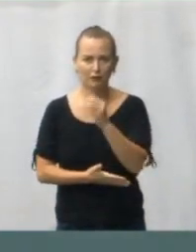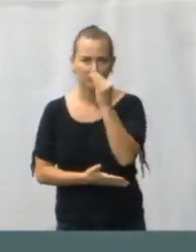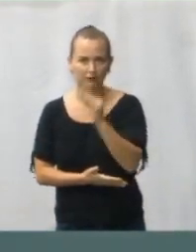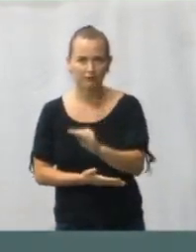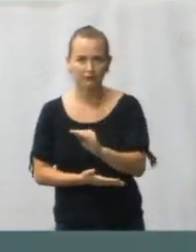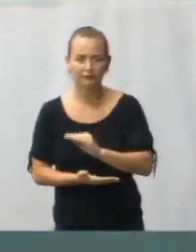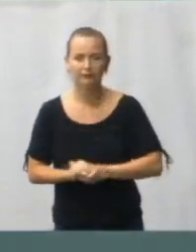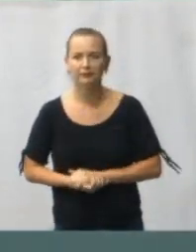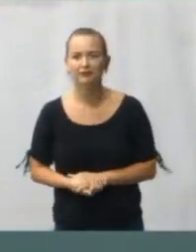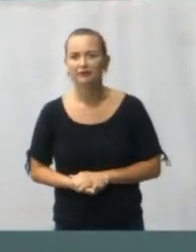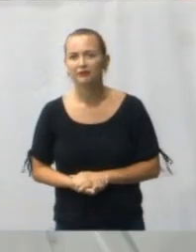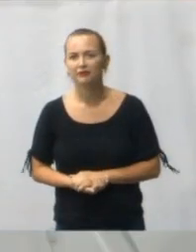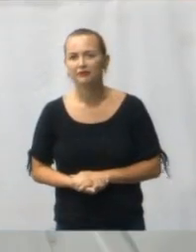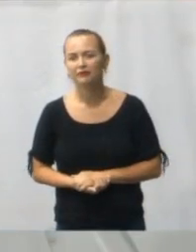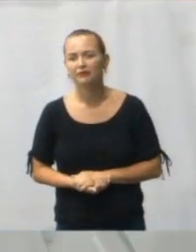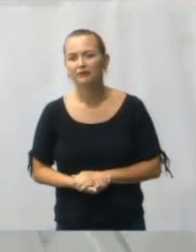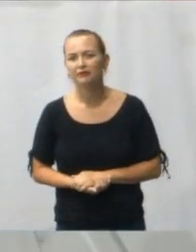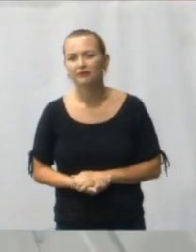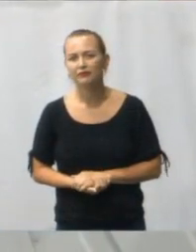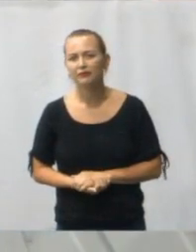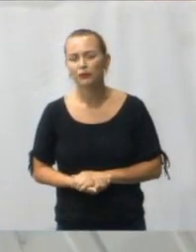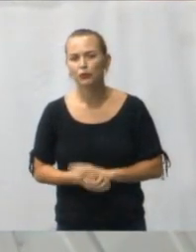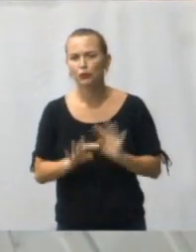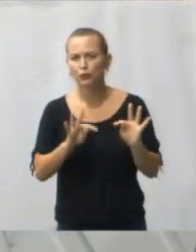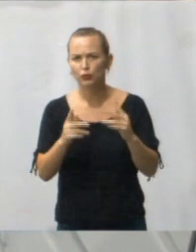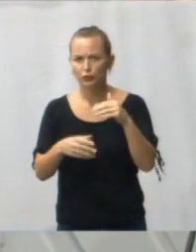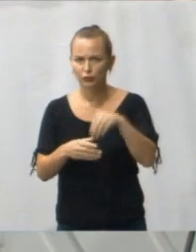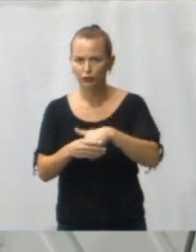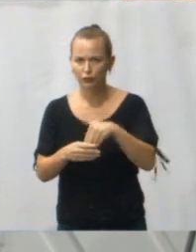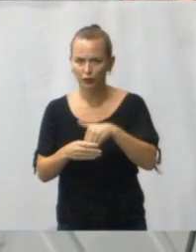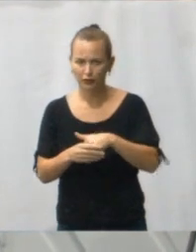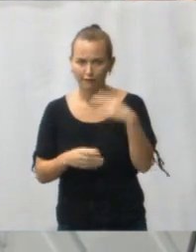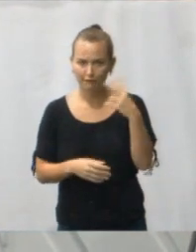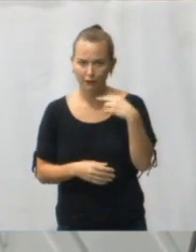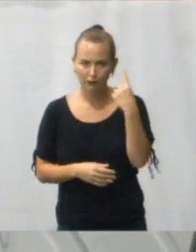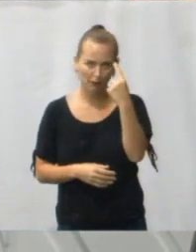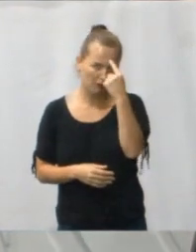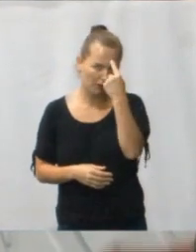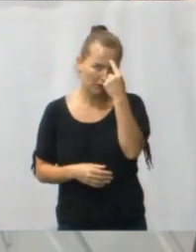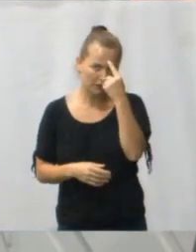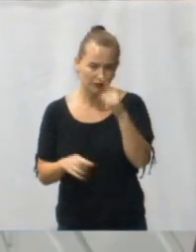Votam todos, menos Maurício. Não vota ainda. Nem Maurício, nem...